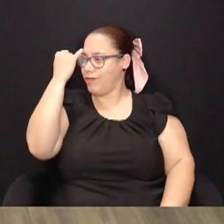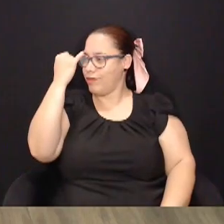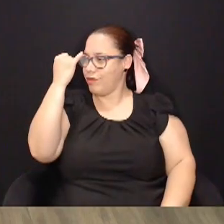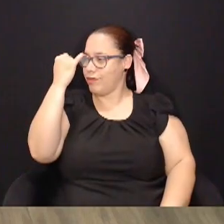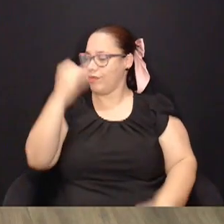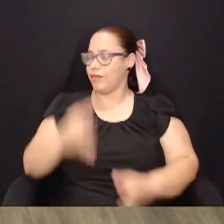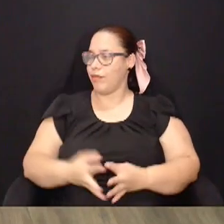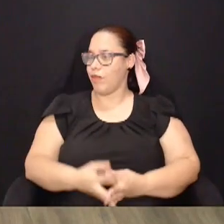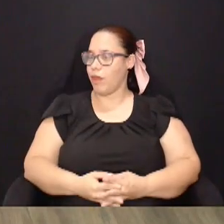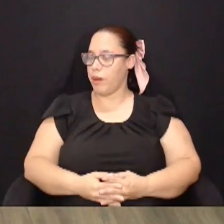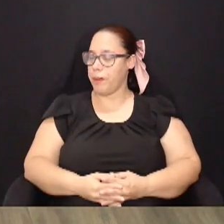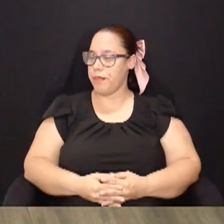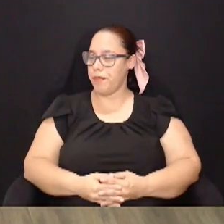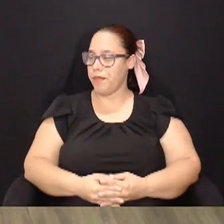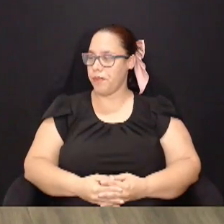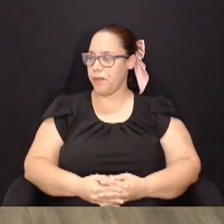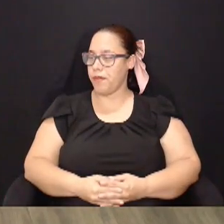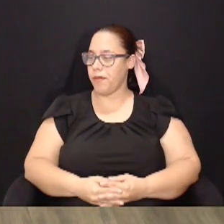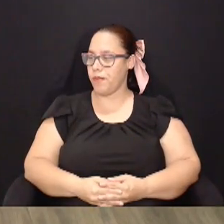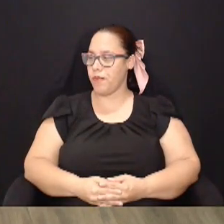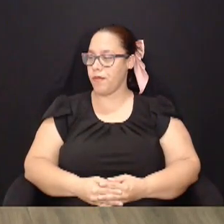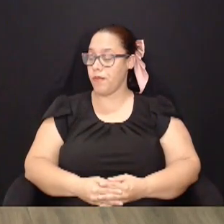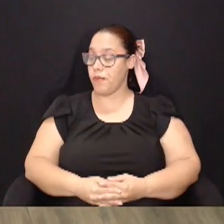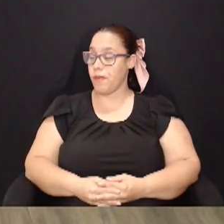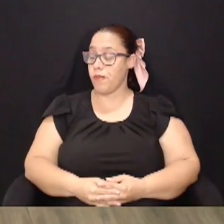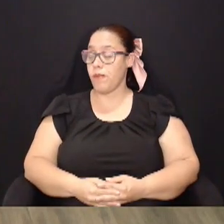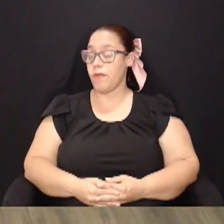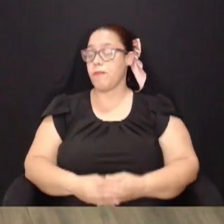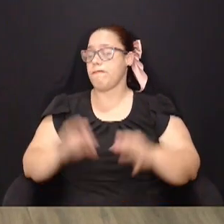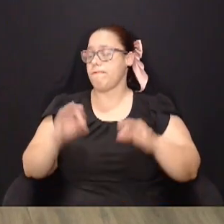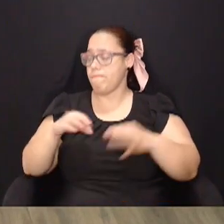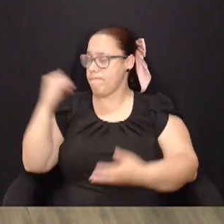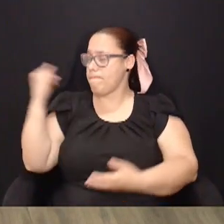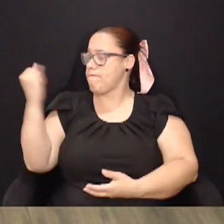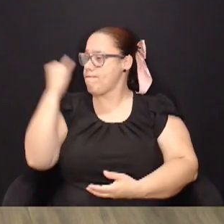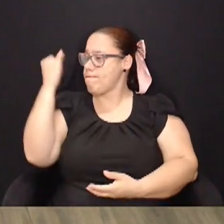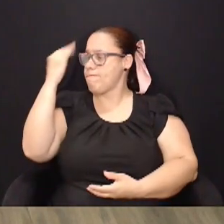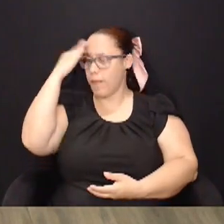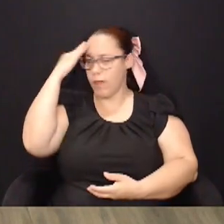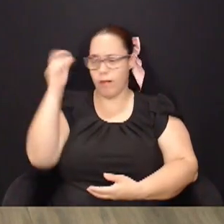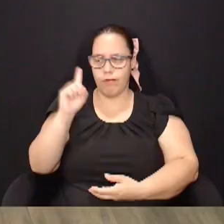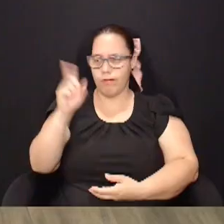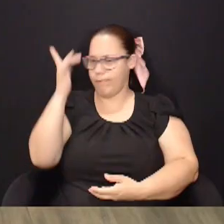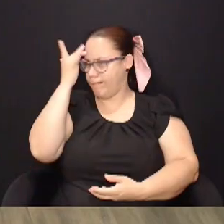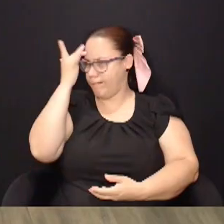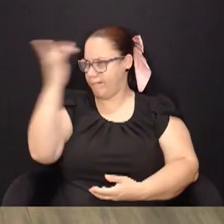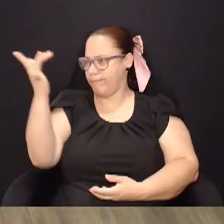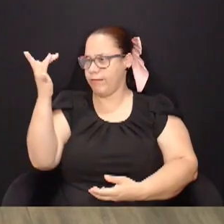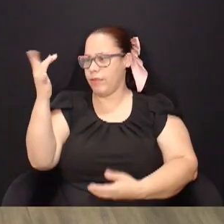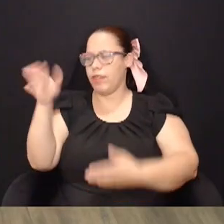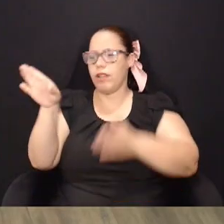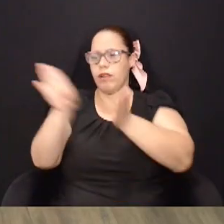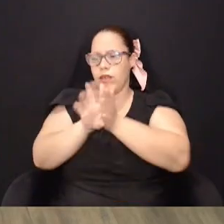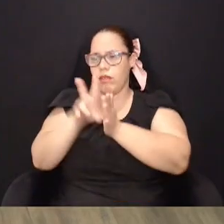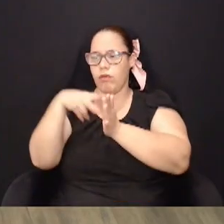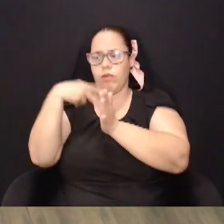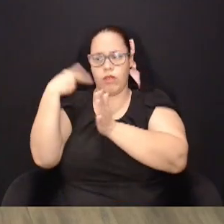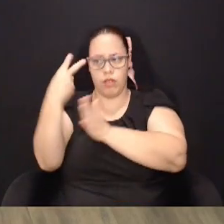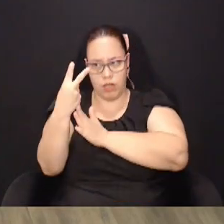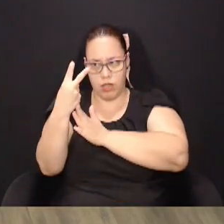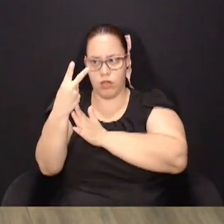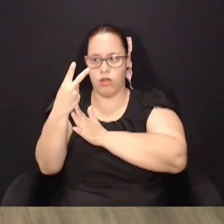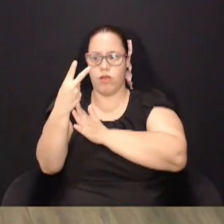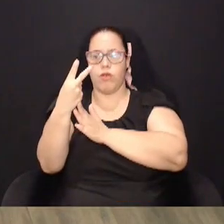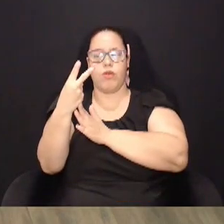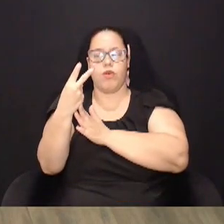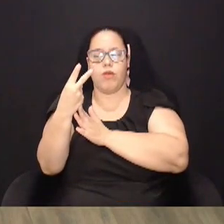mundo. O seu ato ele é muito importante, a gente sabe que não é fácil, vai vir uma segunda edição, você já disse aí, mas